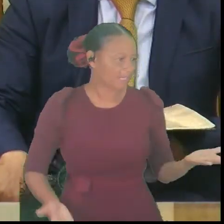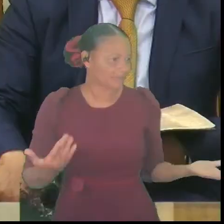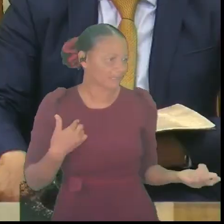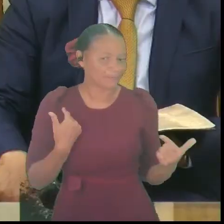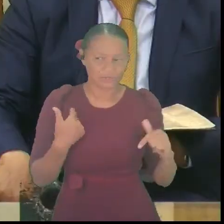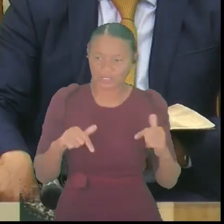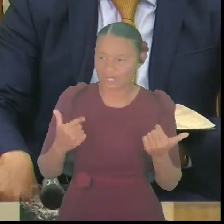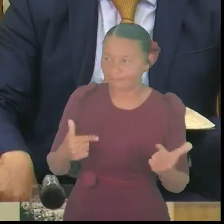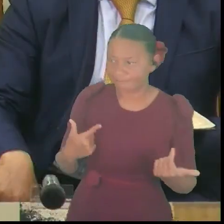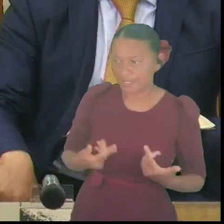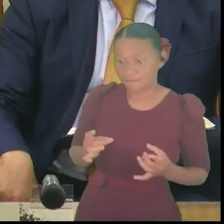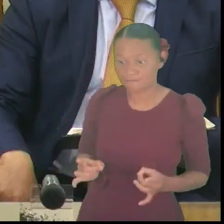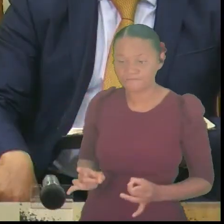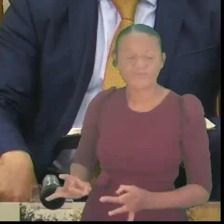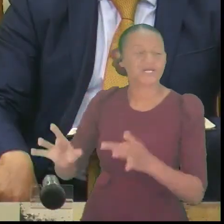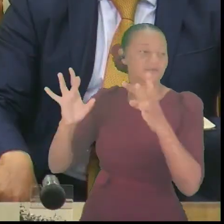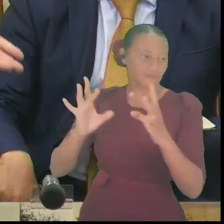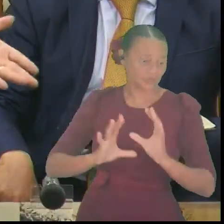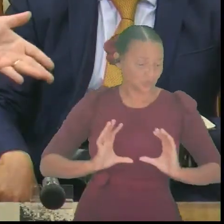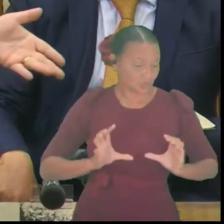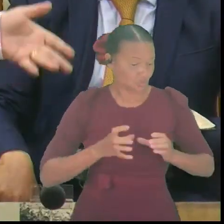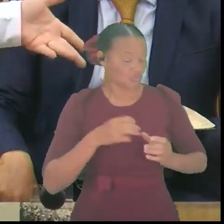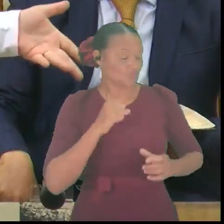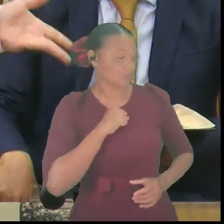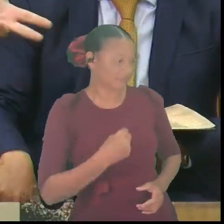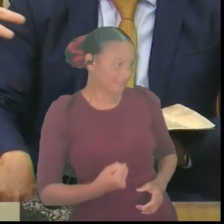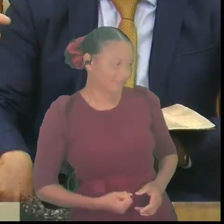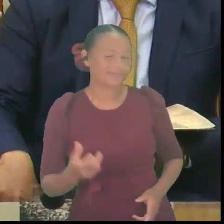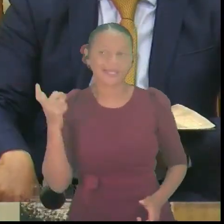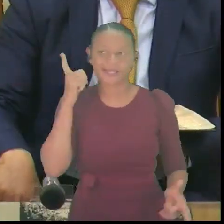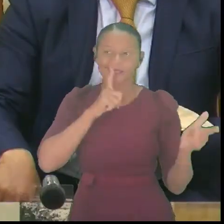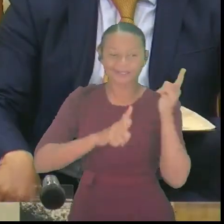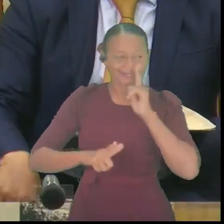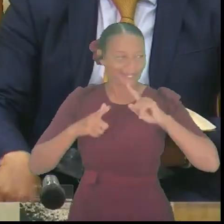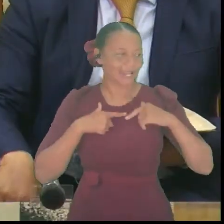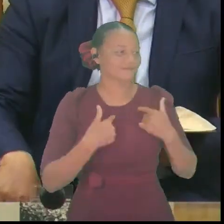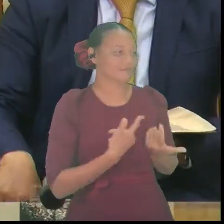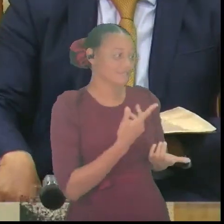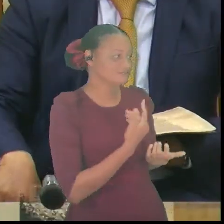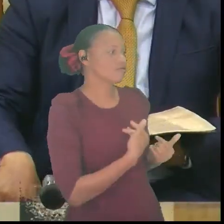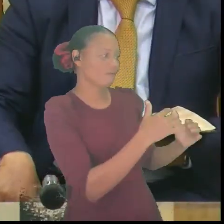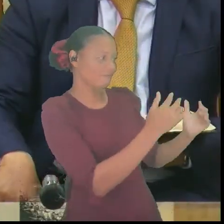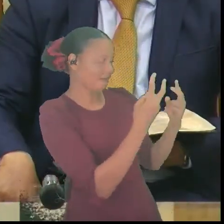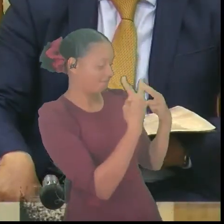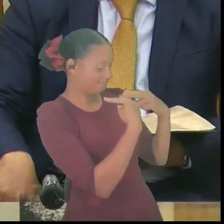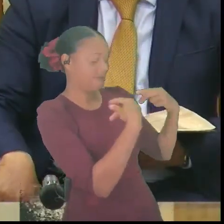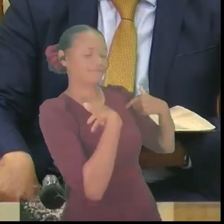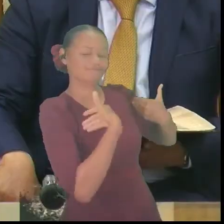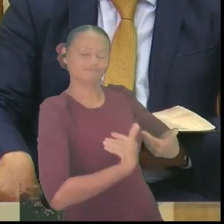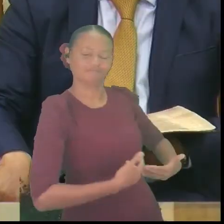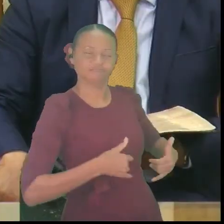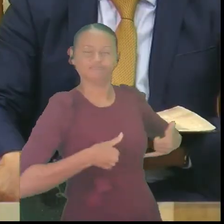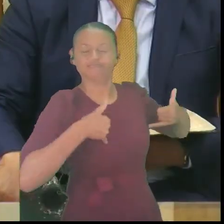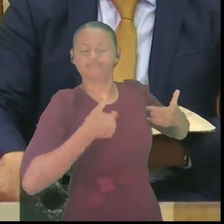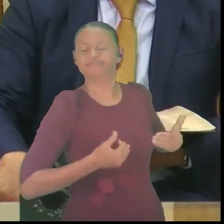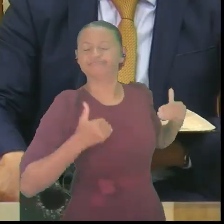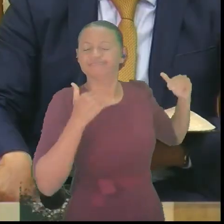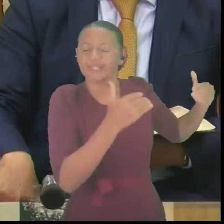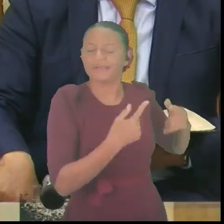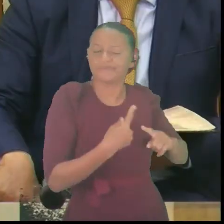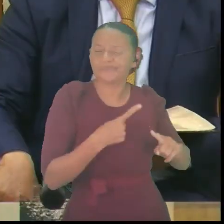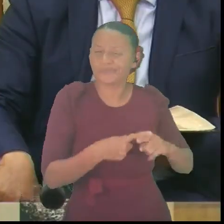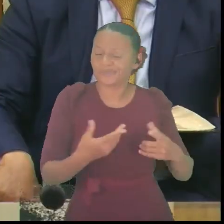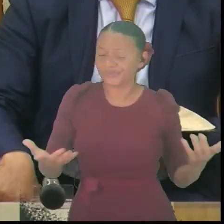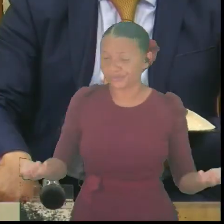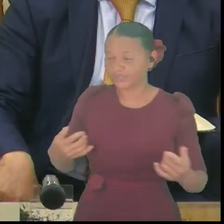posição, eu vendo ele para o Sinédrio e alcanço graça aos olhos do Sinédrio. Então, Judas seria julgado porque a sua ganância fez